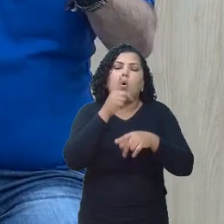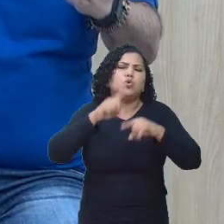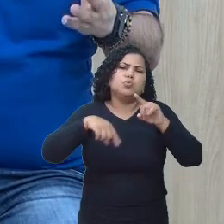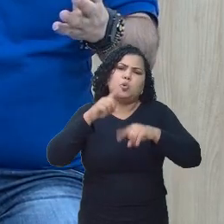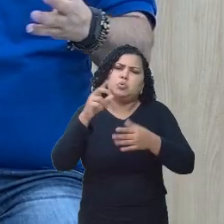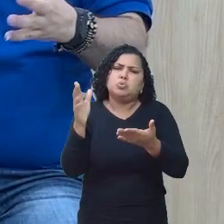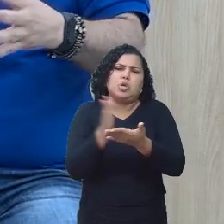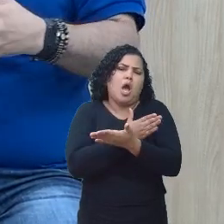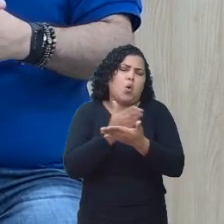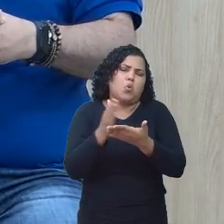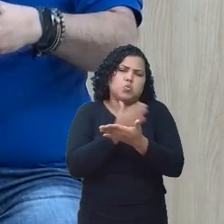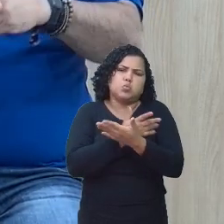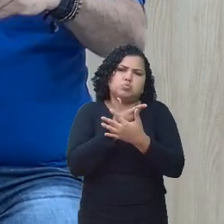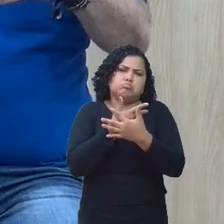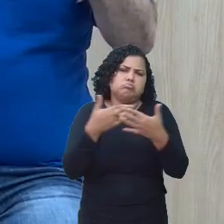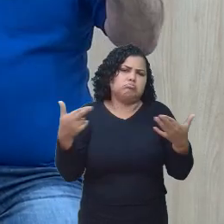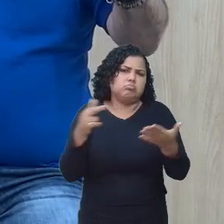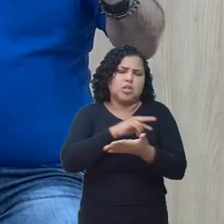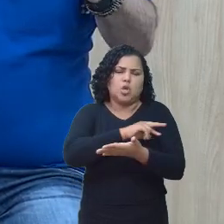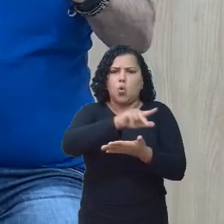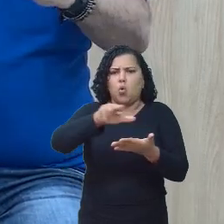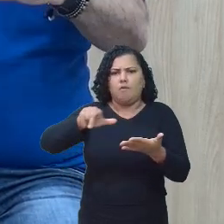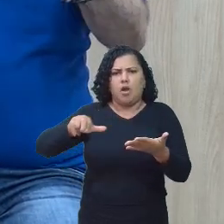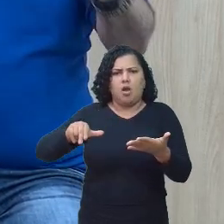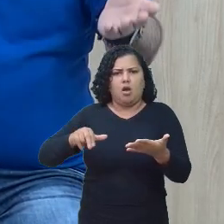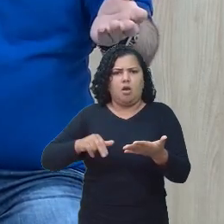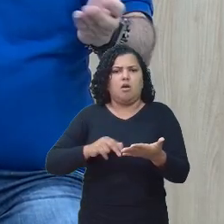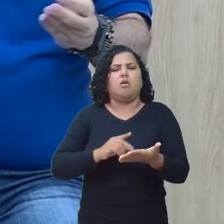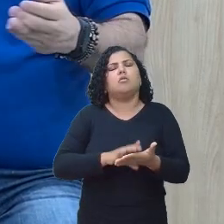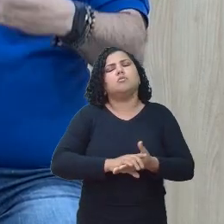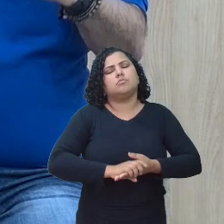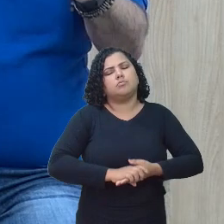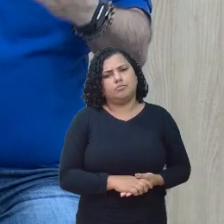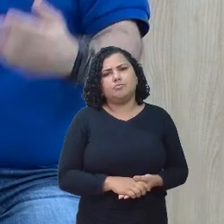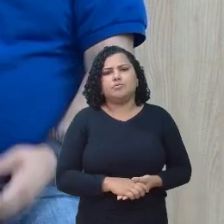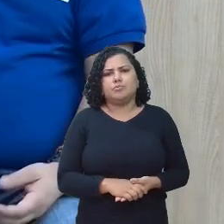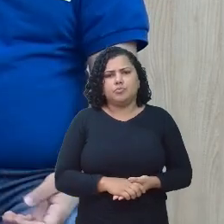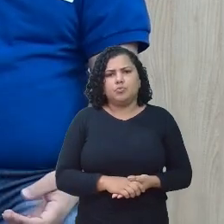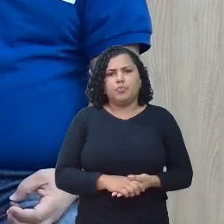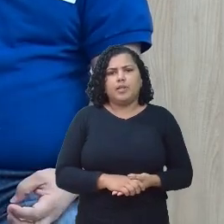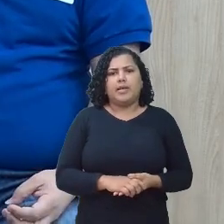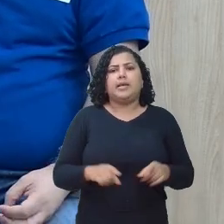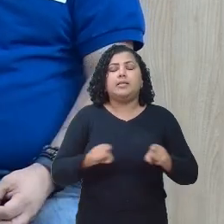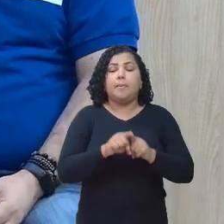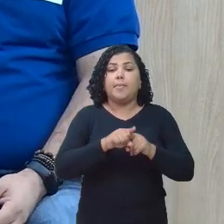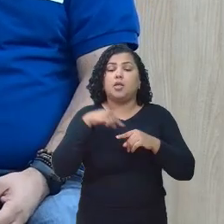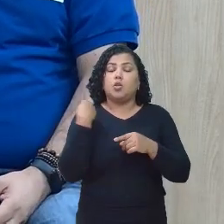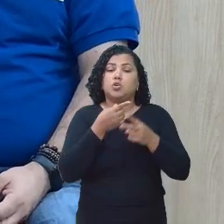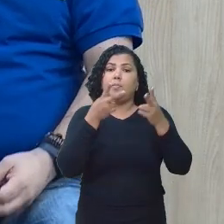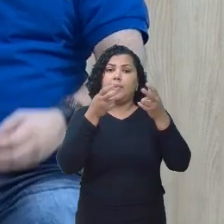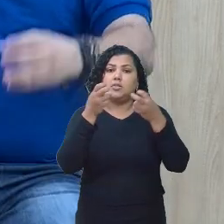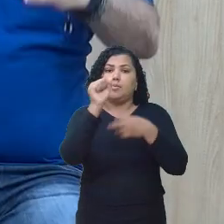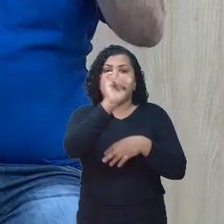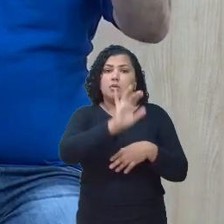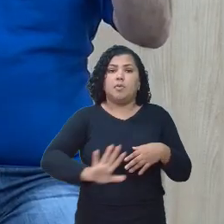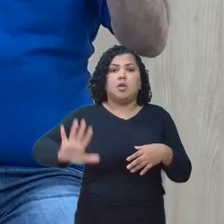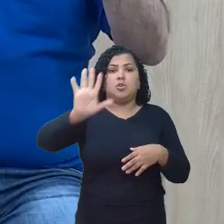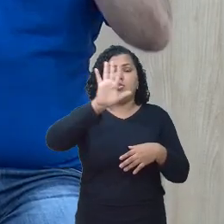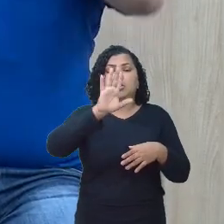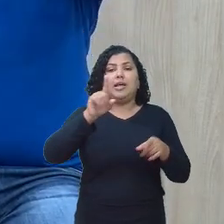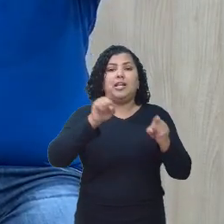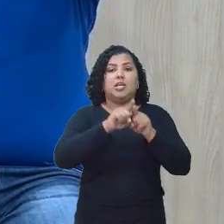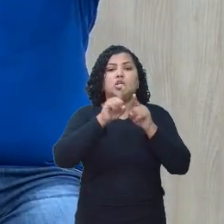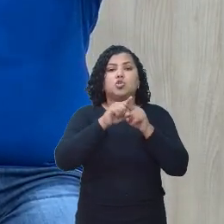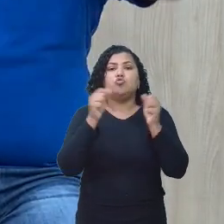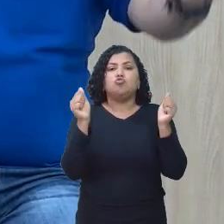Alguns sacos, né? de produtos. Outra coisa, como a gente viu, né? No caso da imagem, eles em